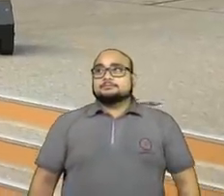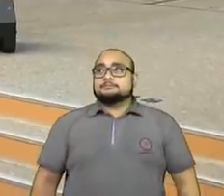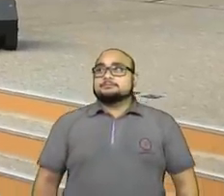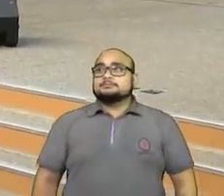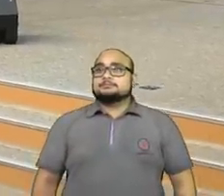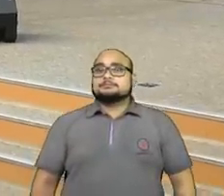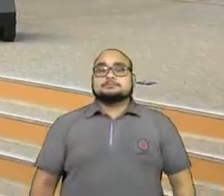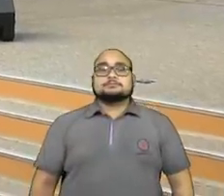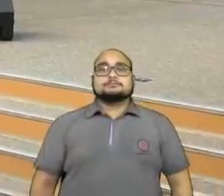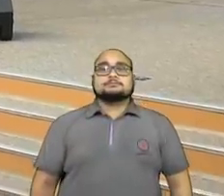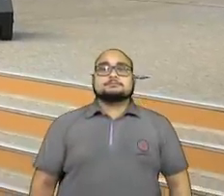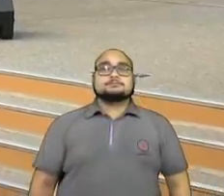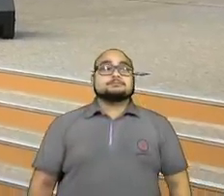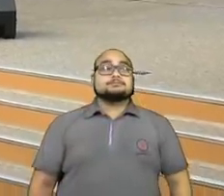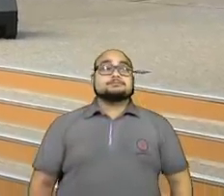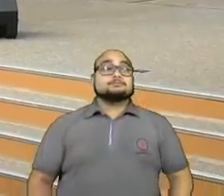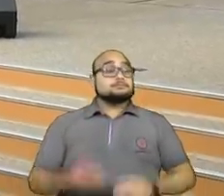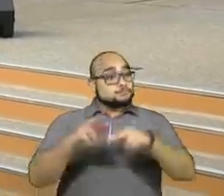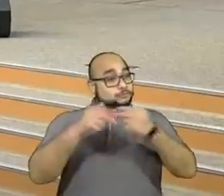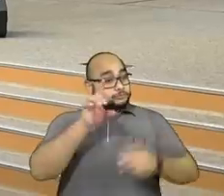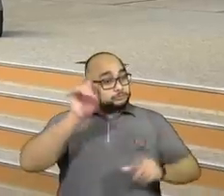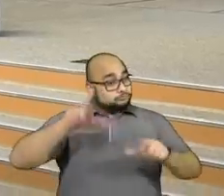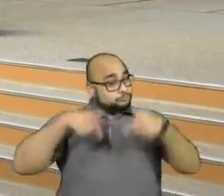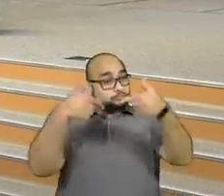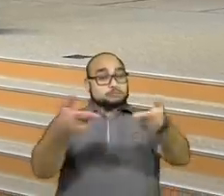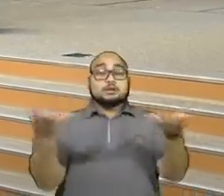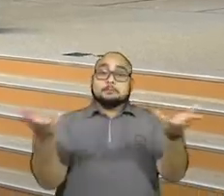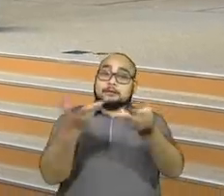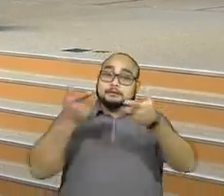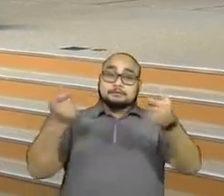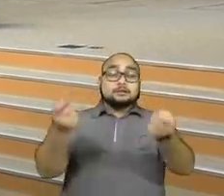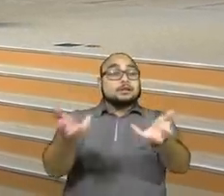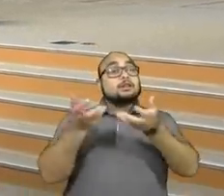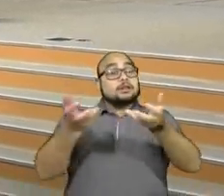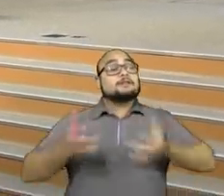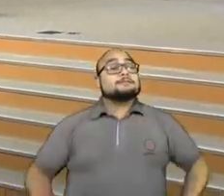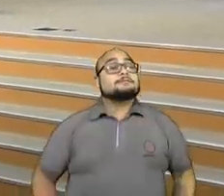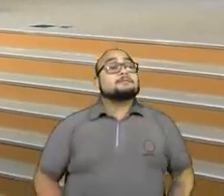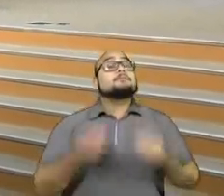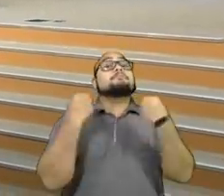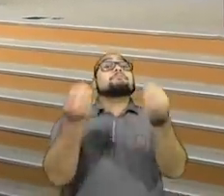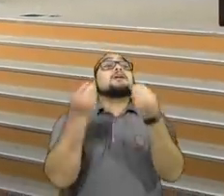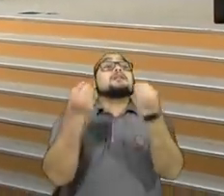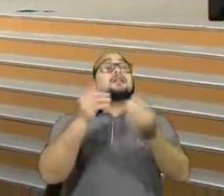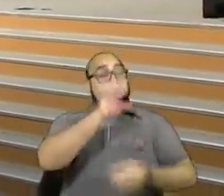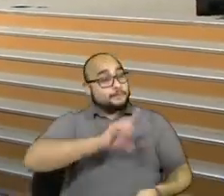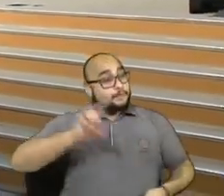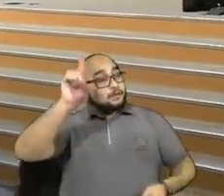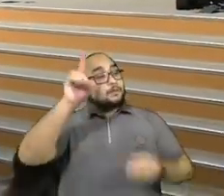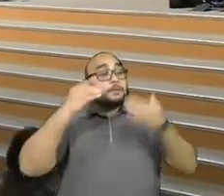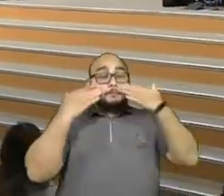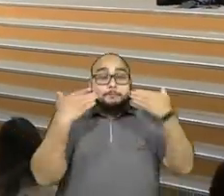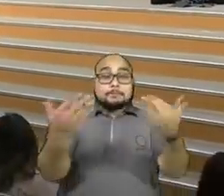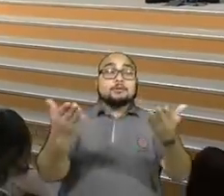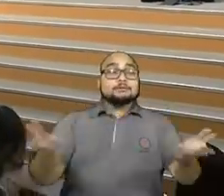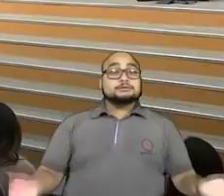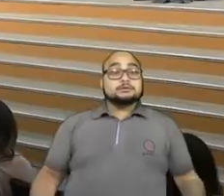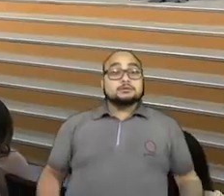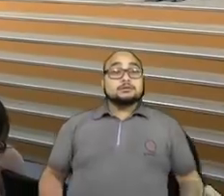É por isso que Deus quer operar maravilhas, para que ele seja reconhecido e para que você o